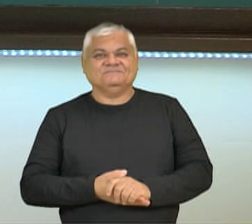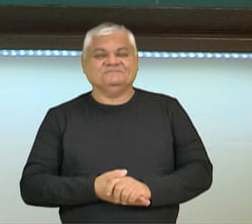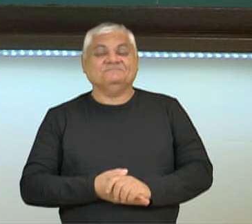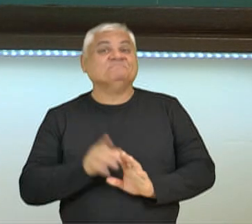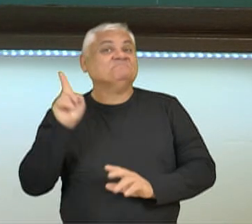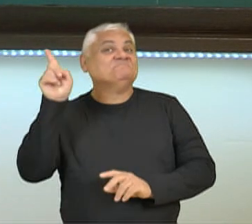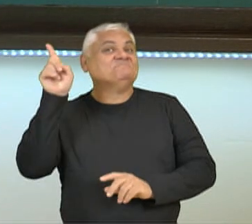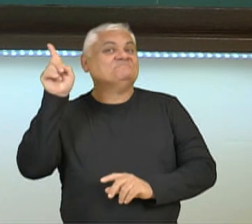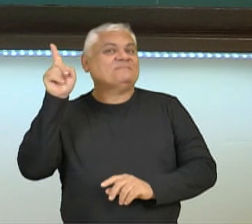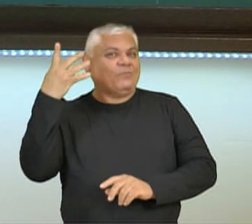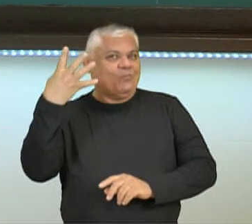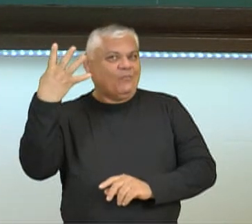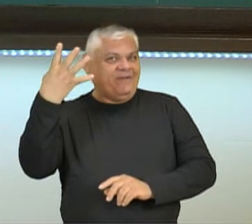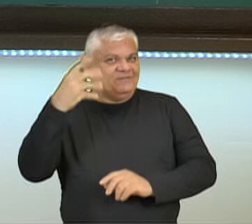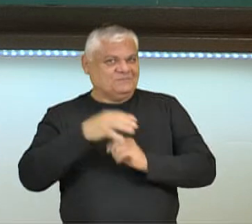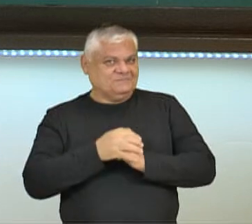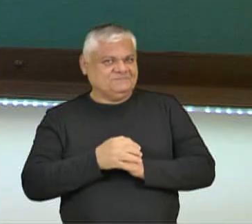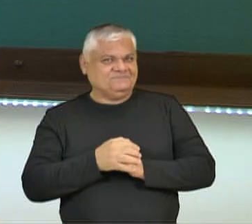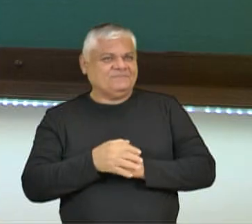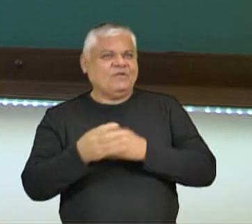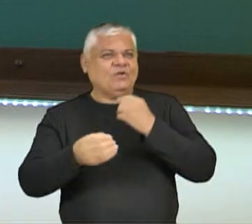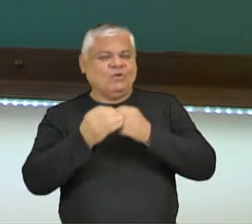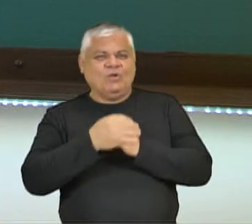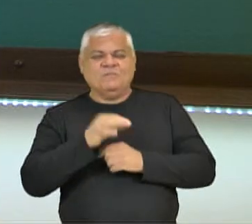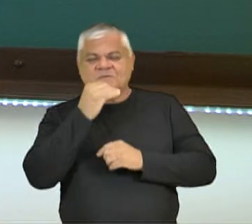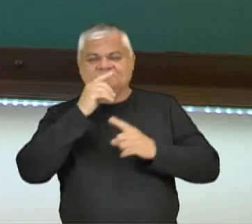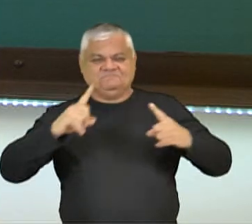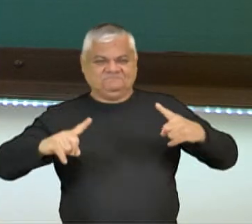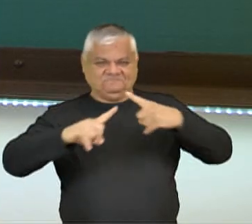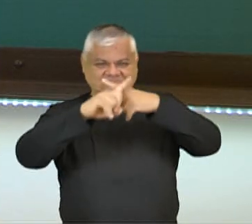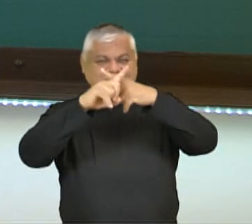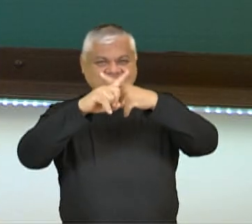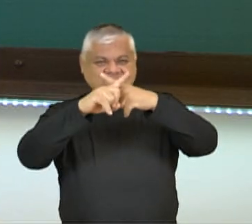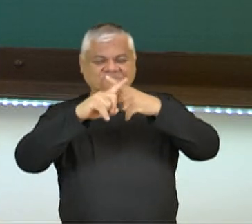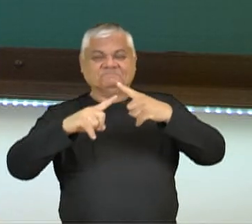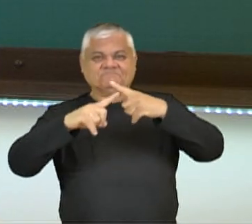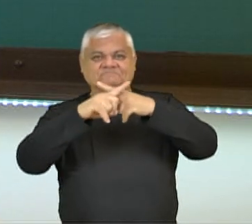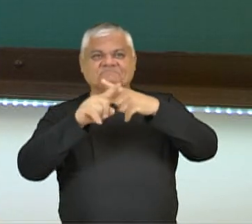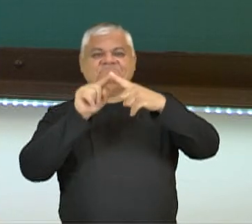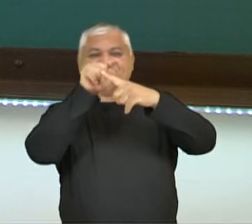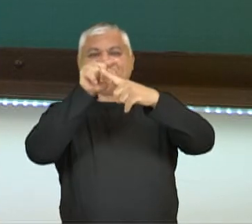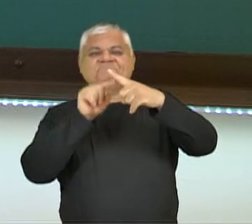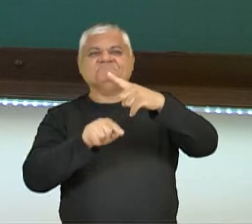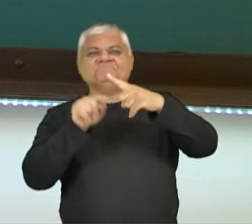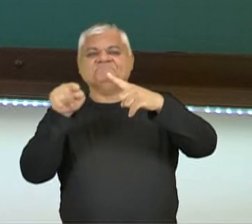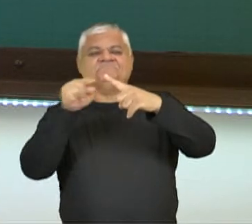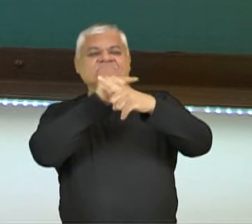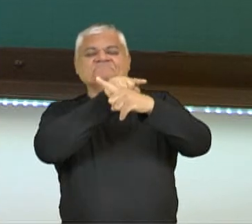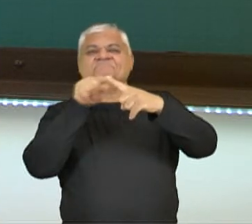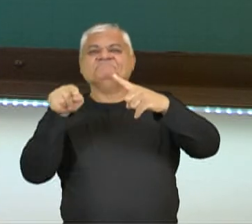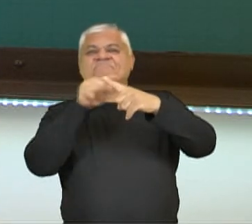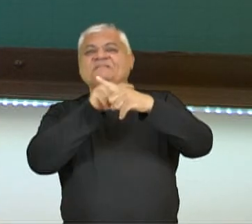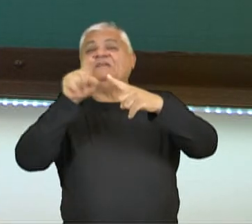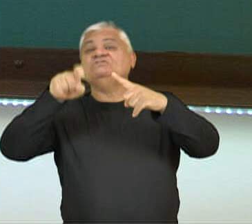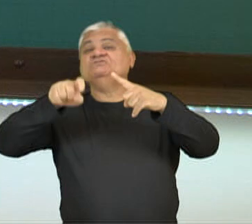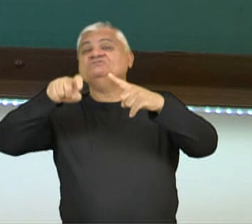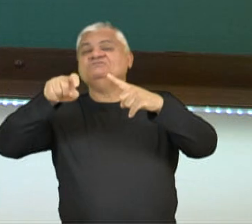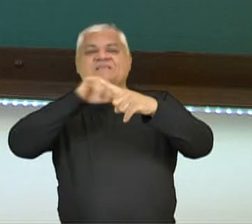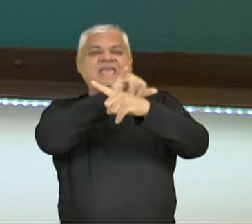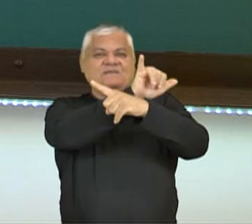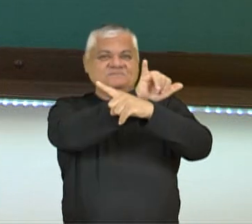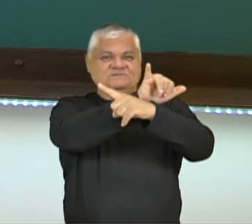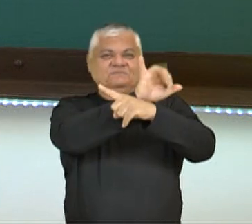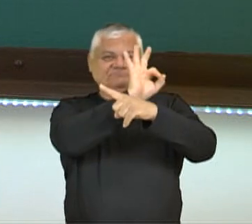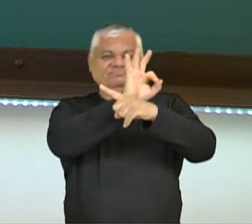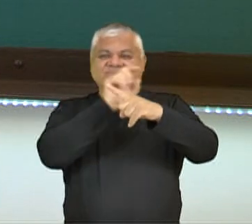E esse último. Determine x. Bom, o x está no meio aqui e aqui. São ângulos opostos pelo